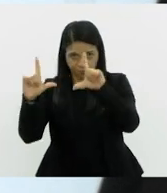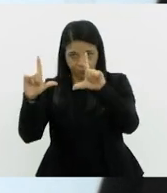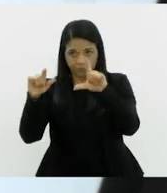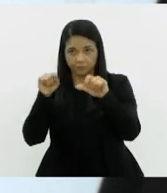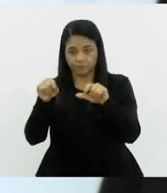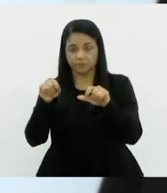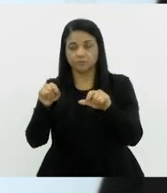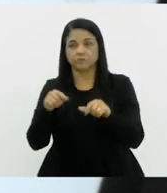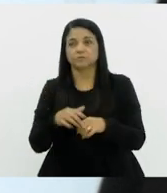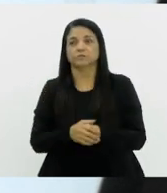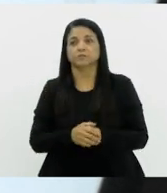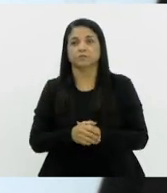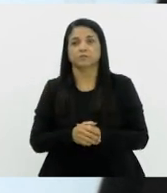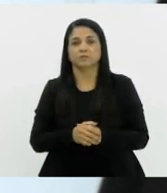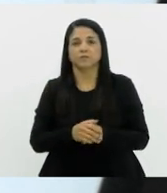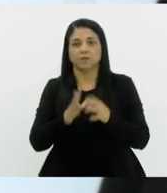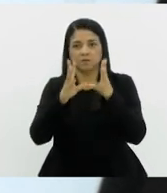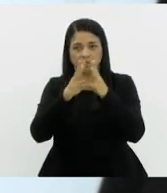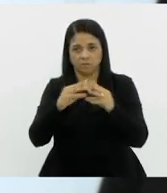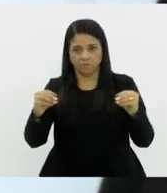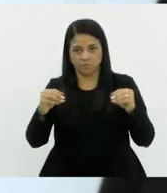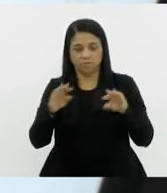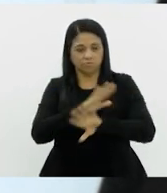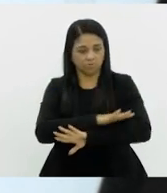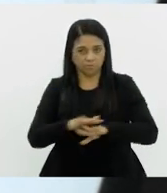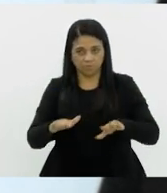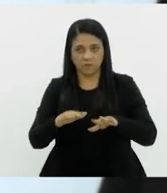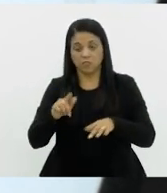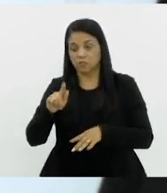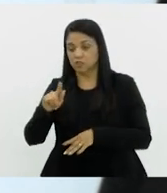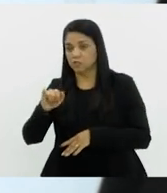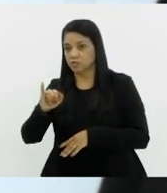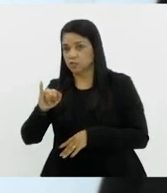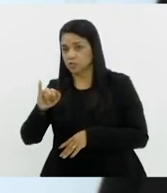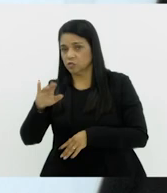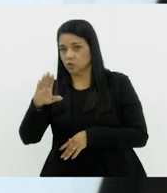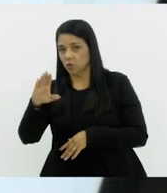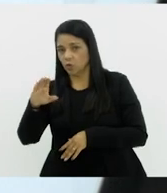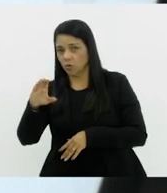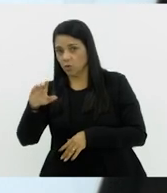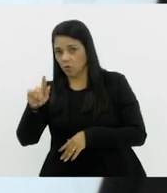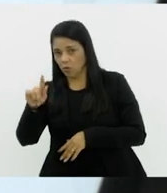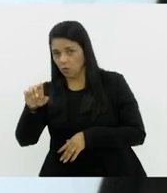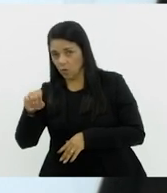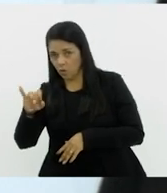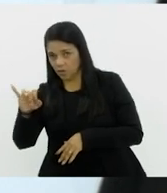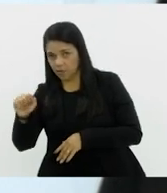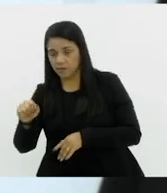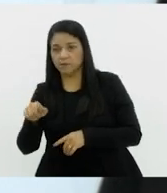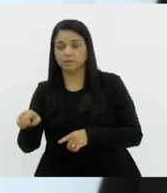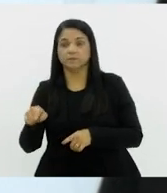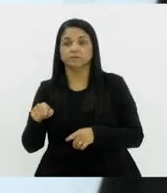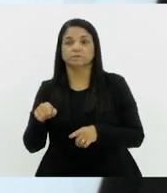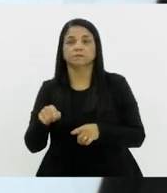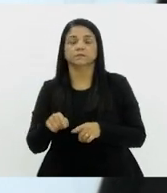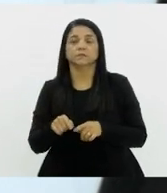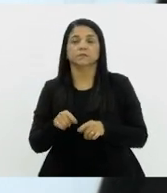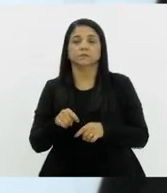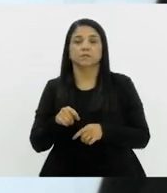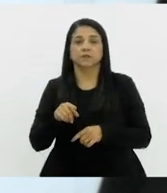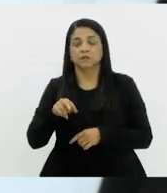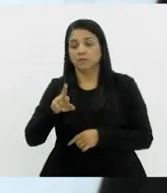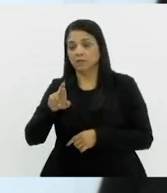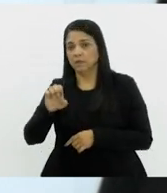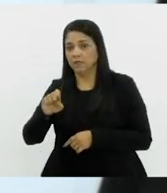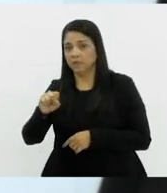a eliminação definitiva do trecho entre a posição Jigoia e Tinga, portanto, deixando de passar,